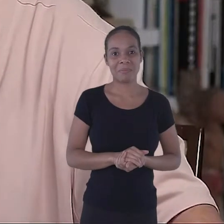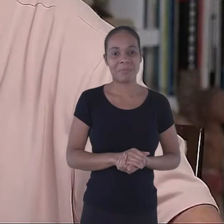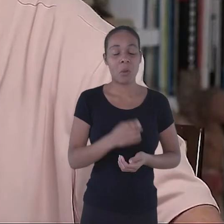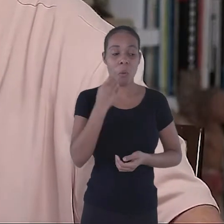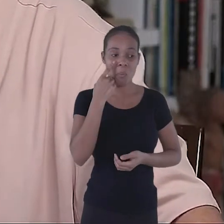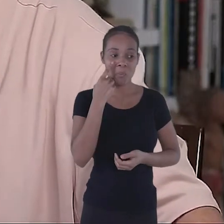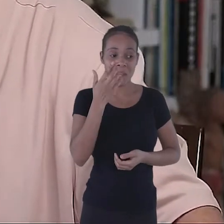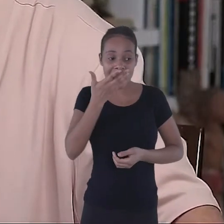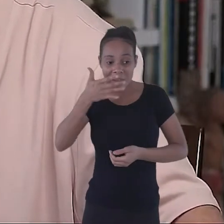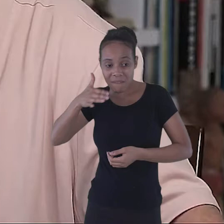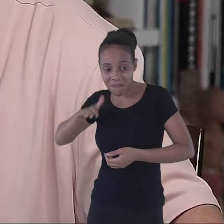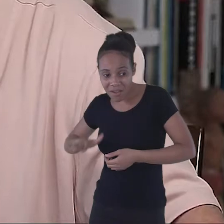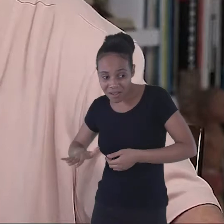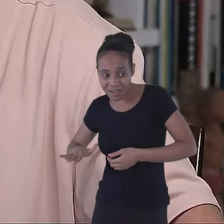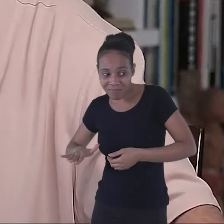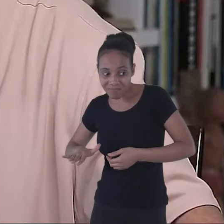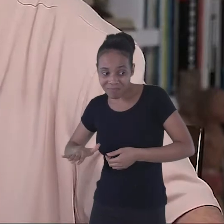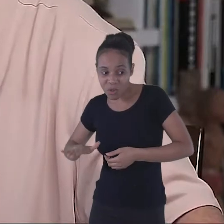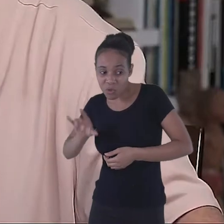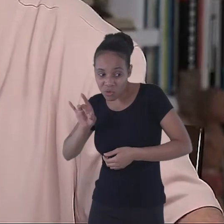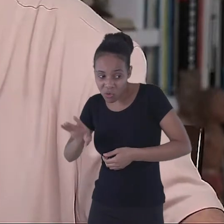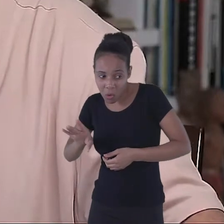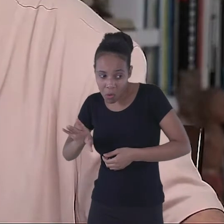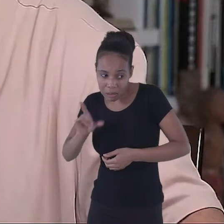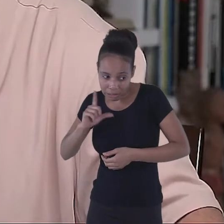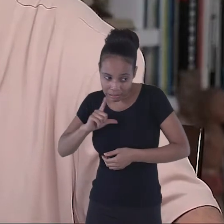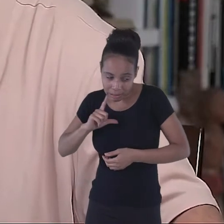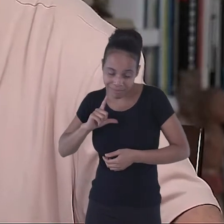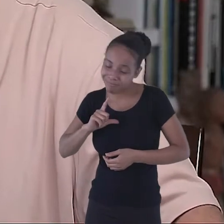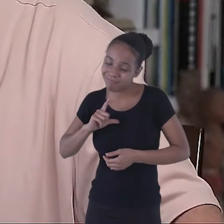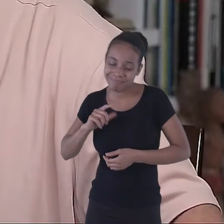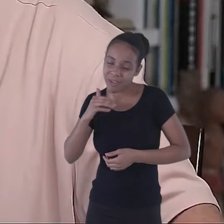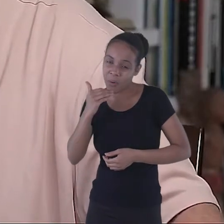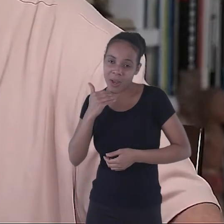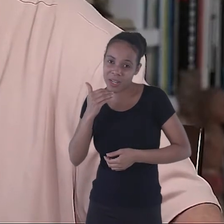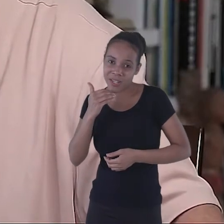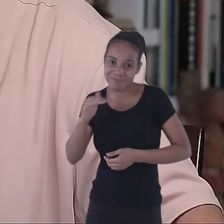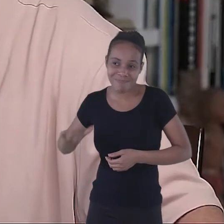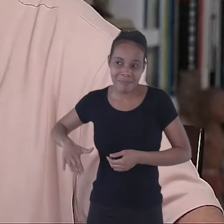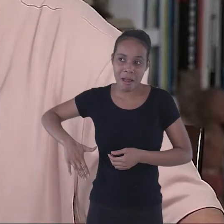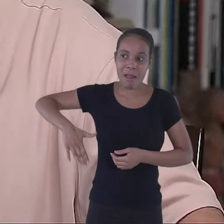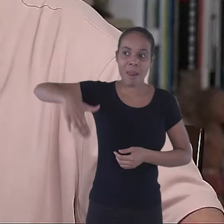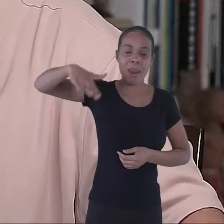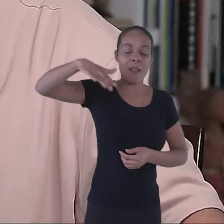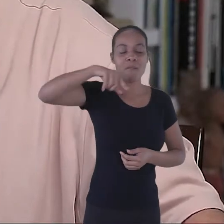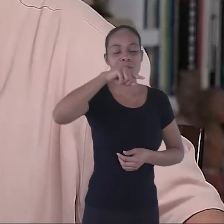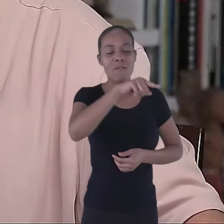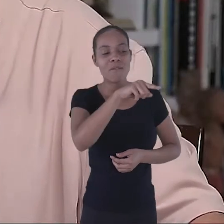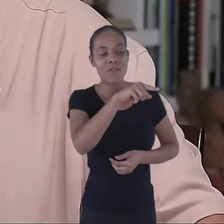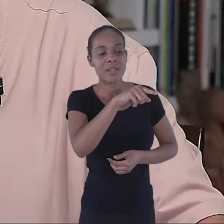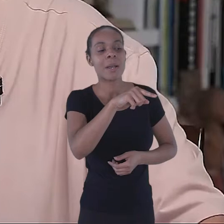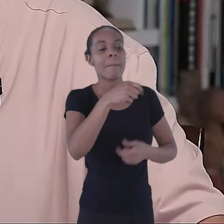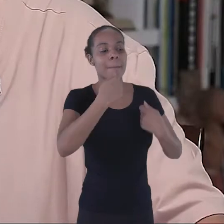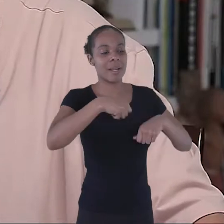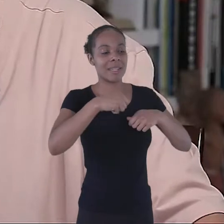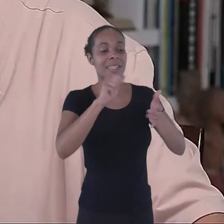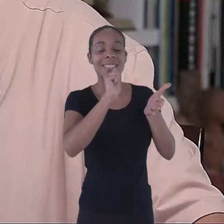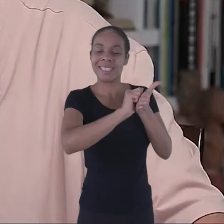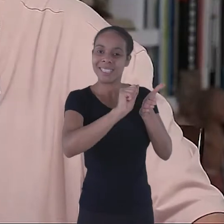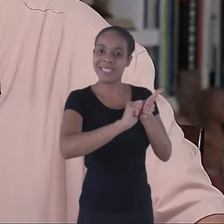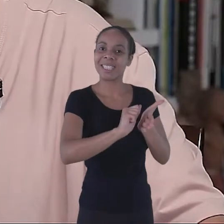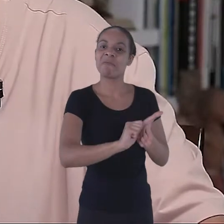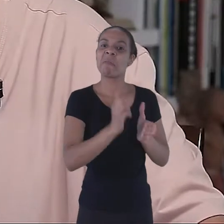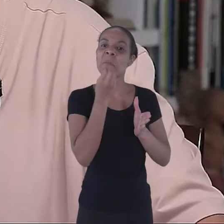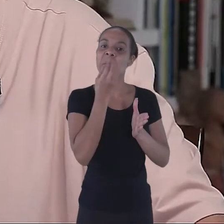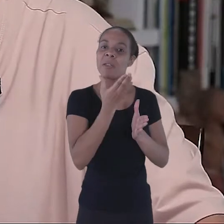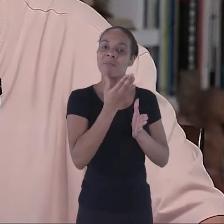saber escrever também. E você sabe. E, se esta não é exatamente a